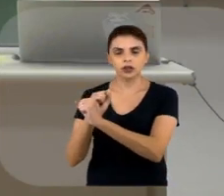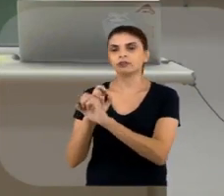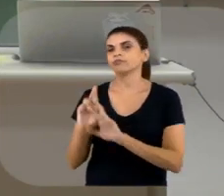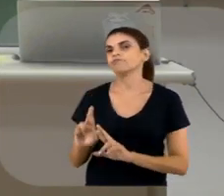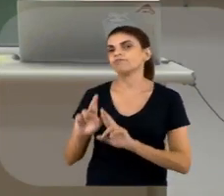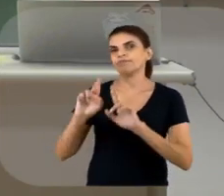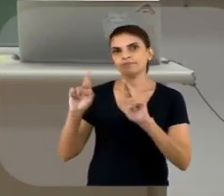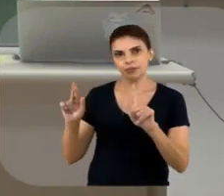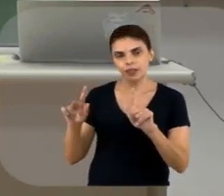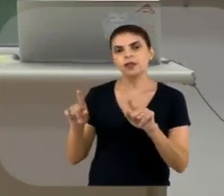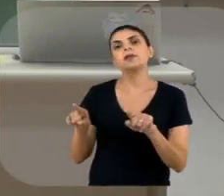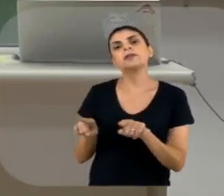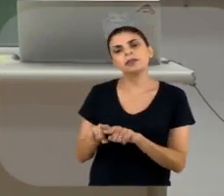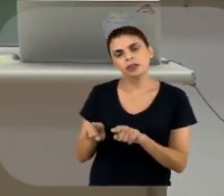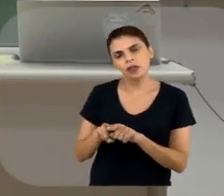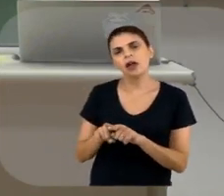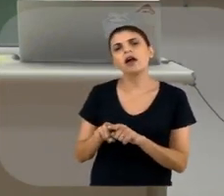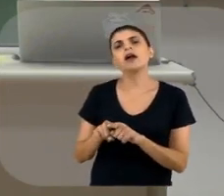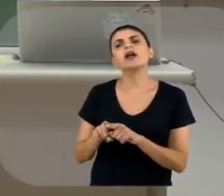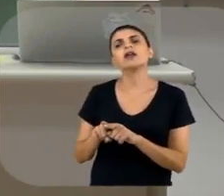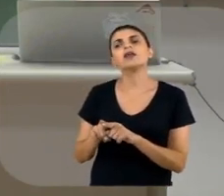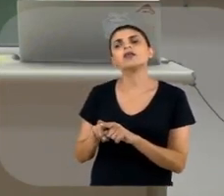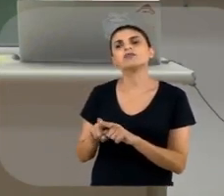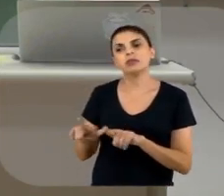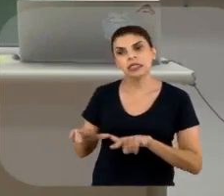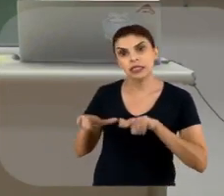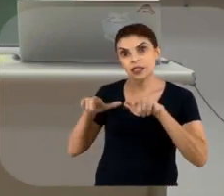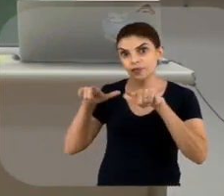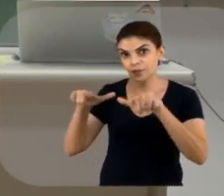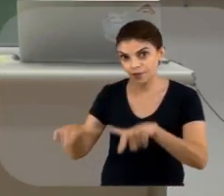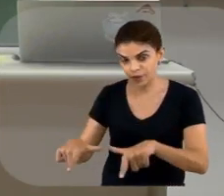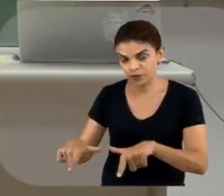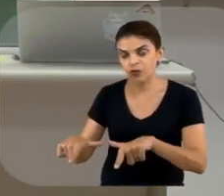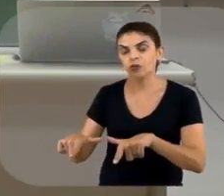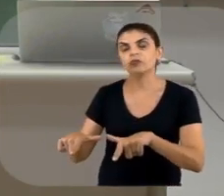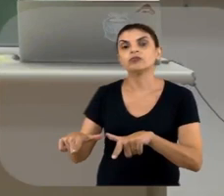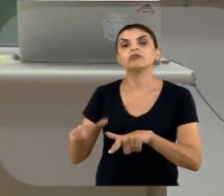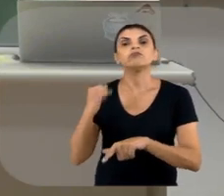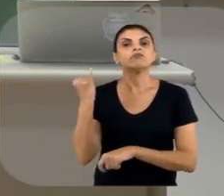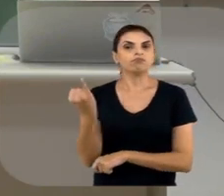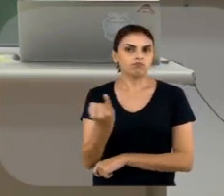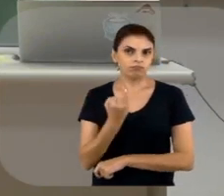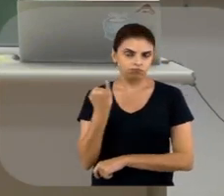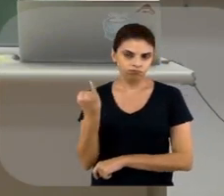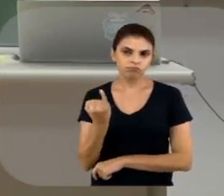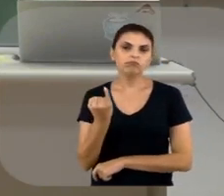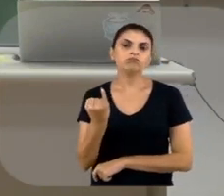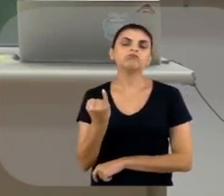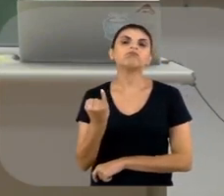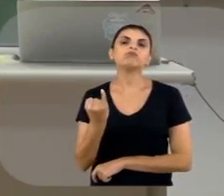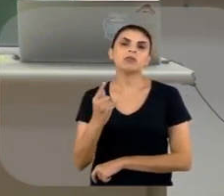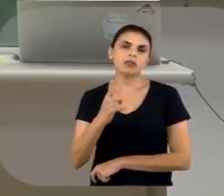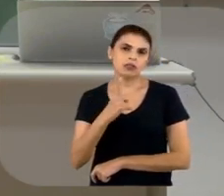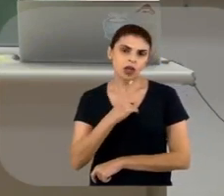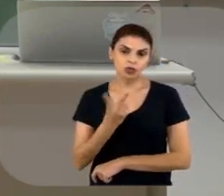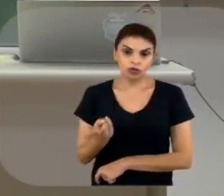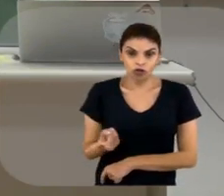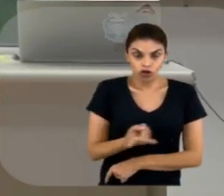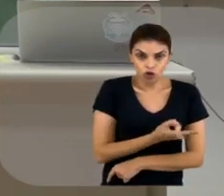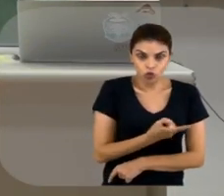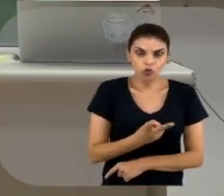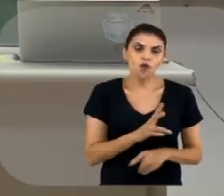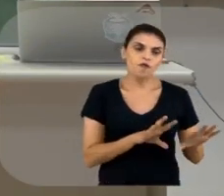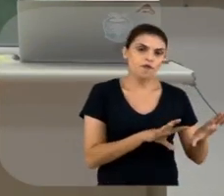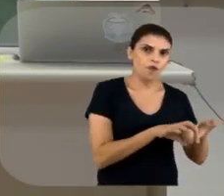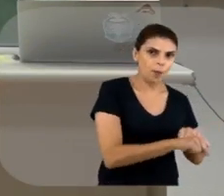né, tem esse objetivo da certificação, e é importante, em ambos os